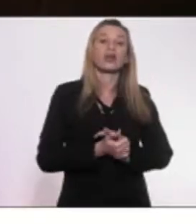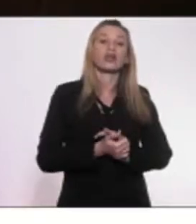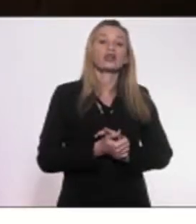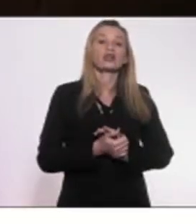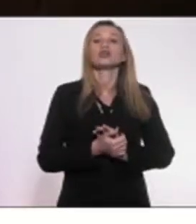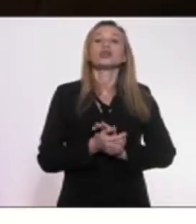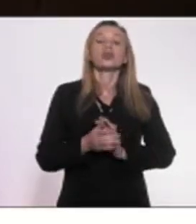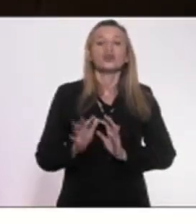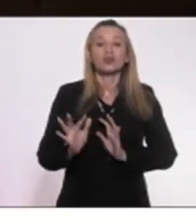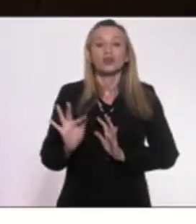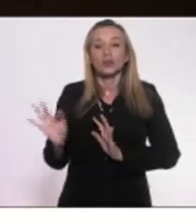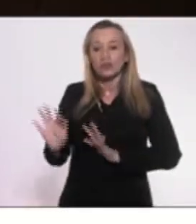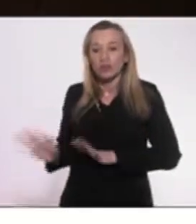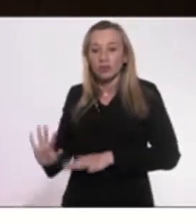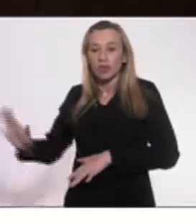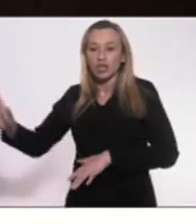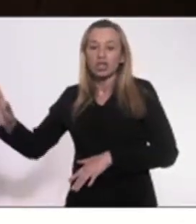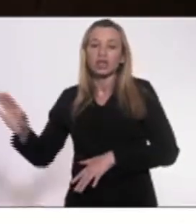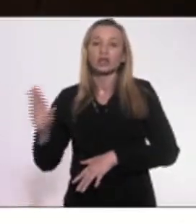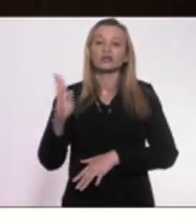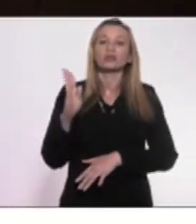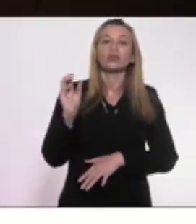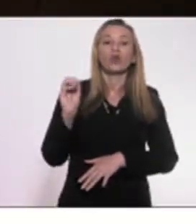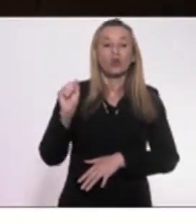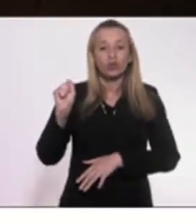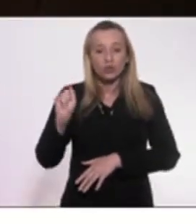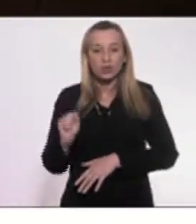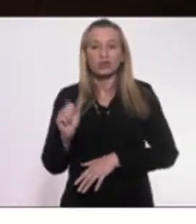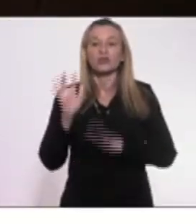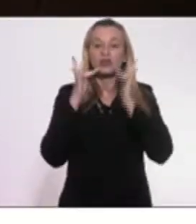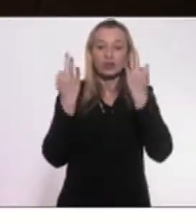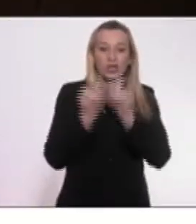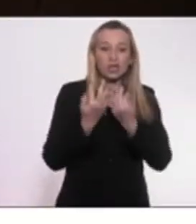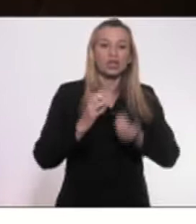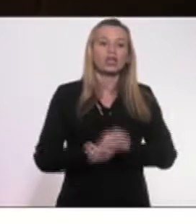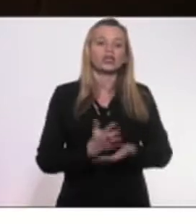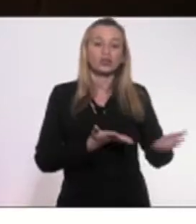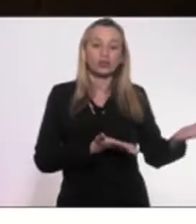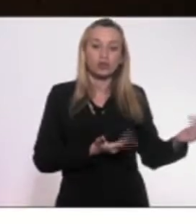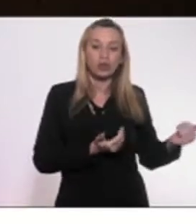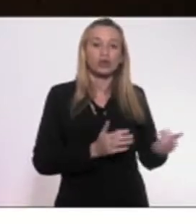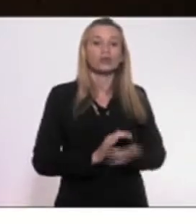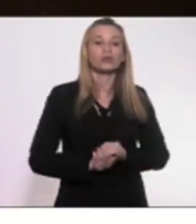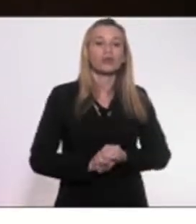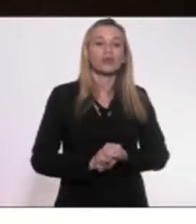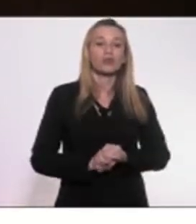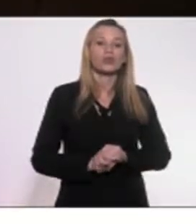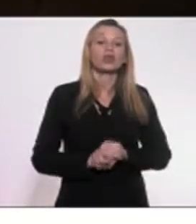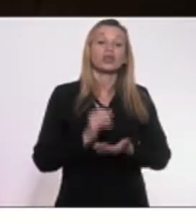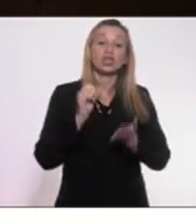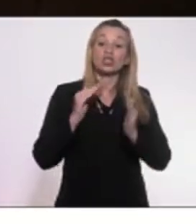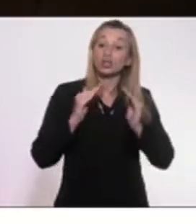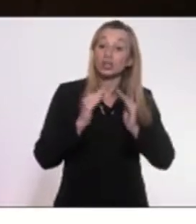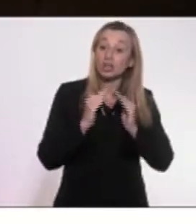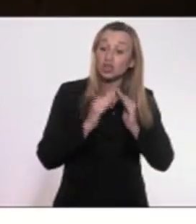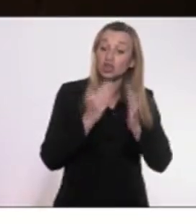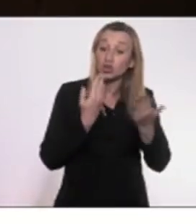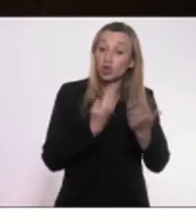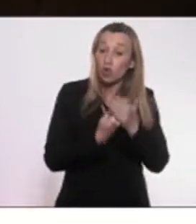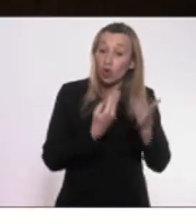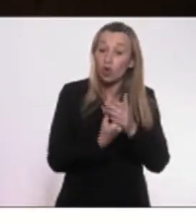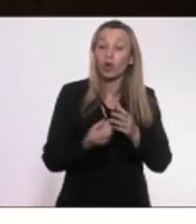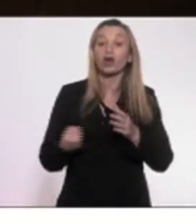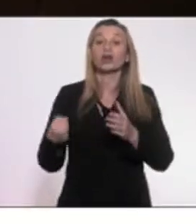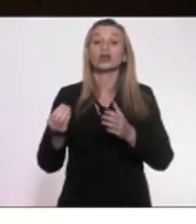famílias cadastradas nos programas de Bolsa Família ou Renda Melhor Jovem, que estejam matriculados e frequentando